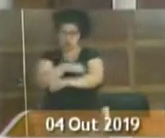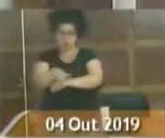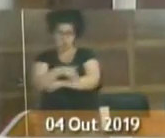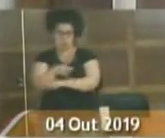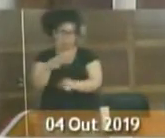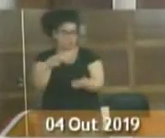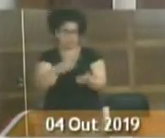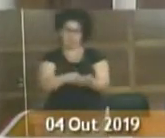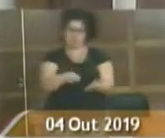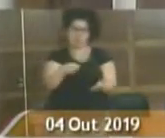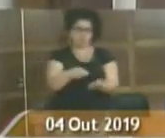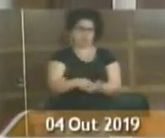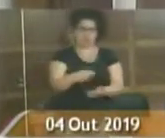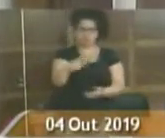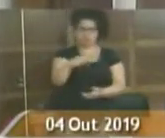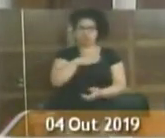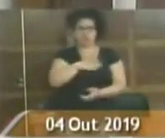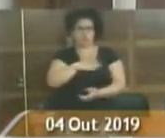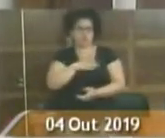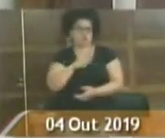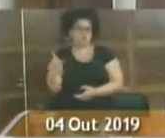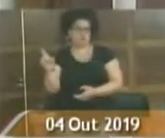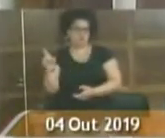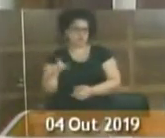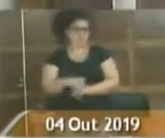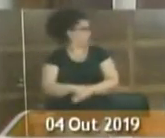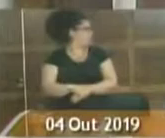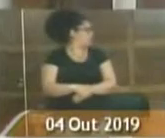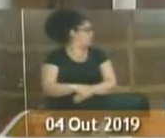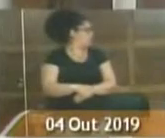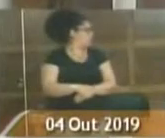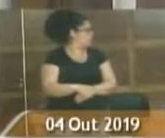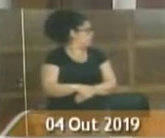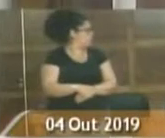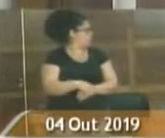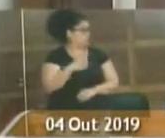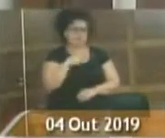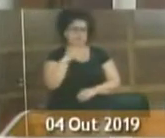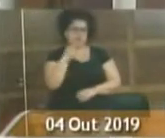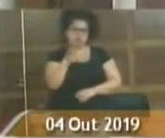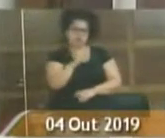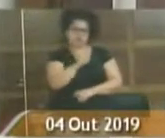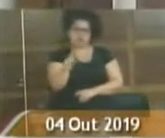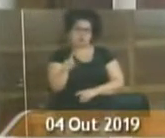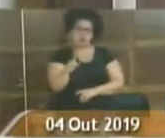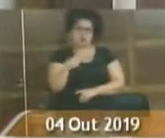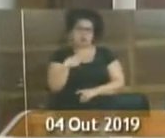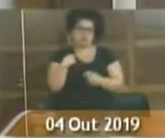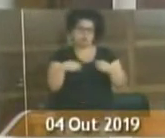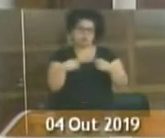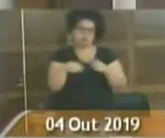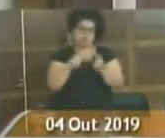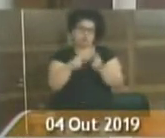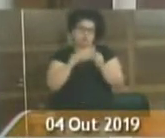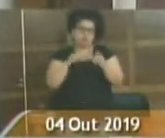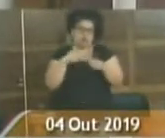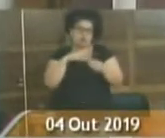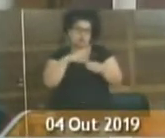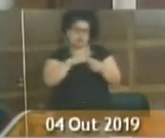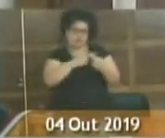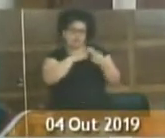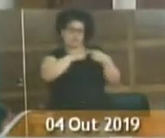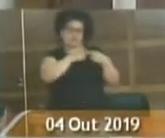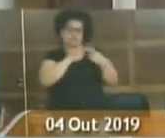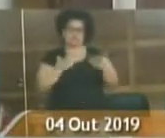é obrigatório. Gostou, não gostou. Não gostou, procura outro. Eu não faço, eu me nego. preciso de dinheiro, mas eu sou mais responsável. Ele tem que